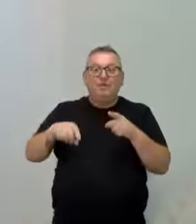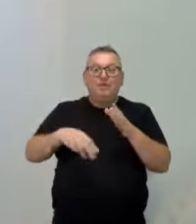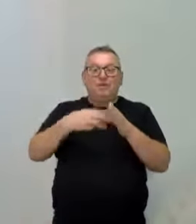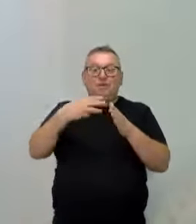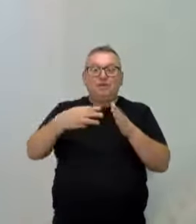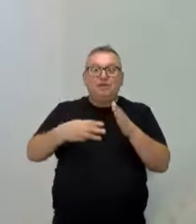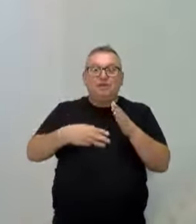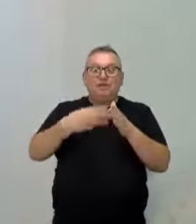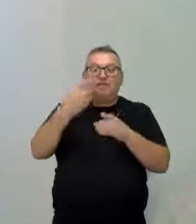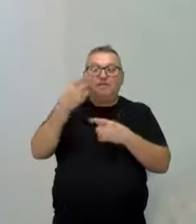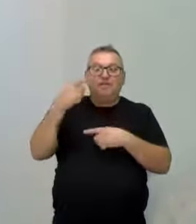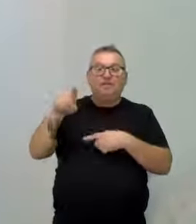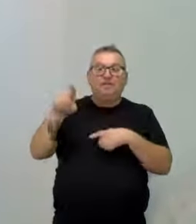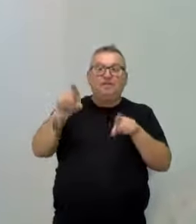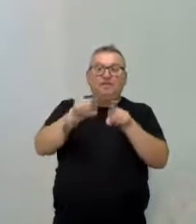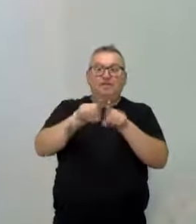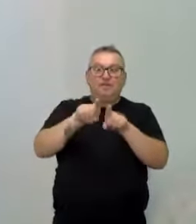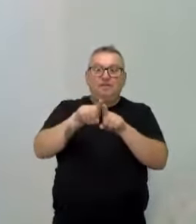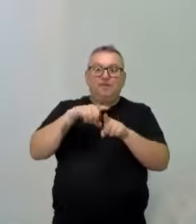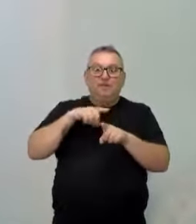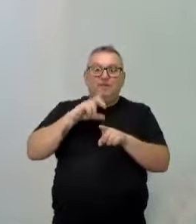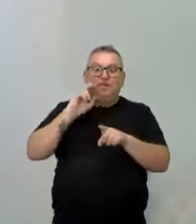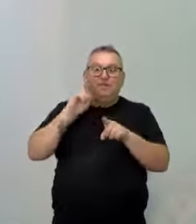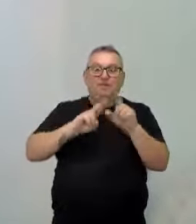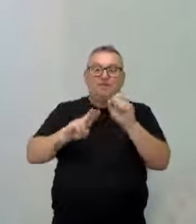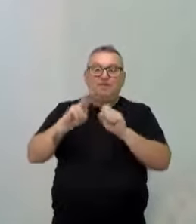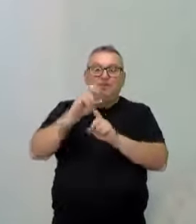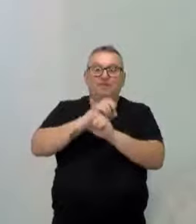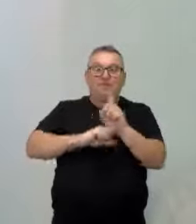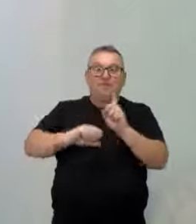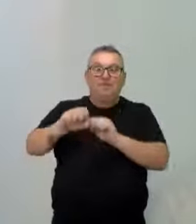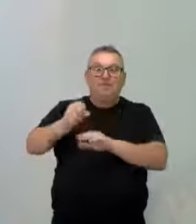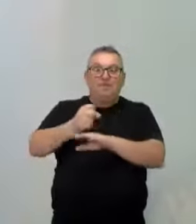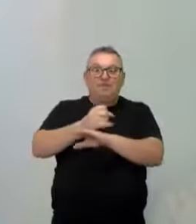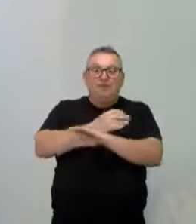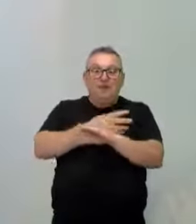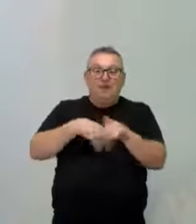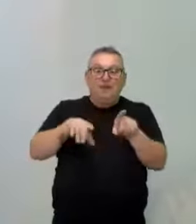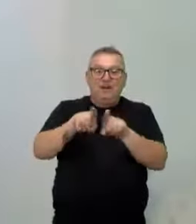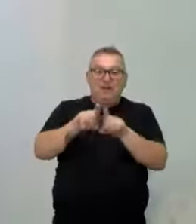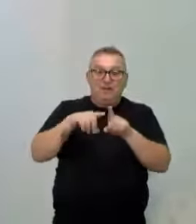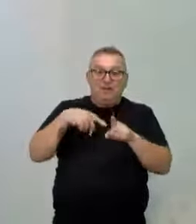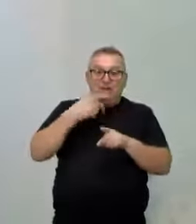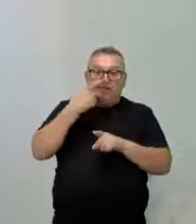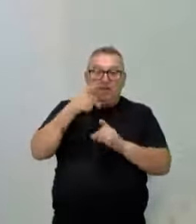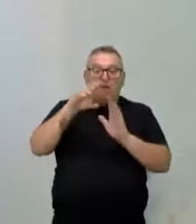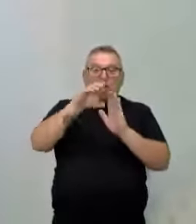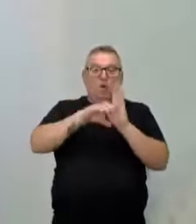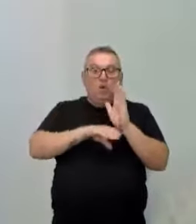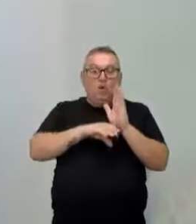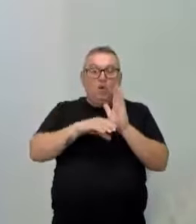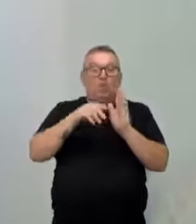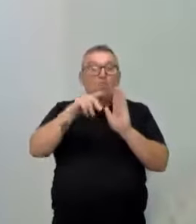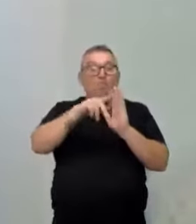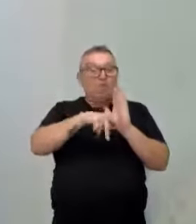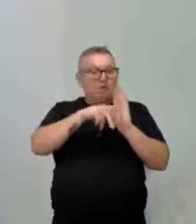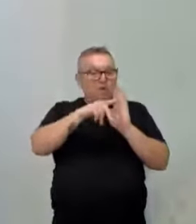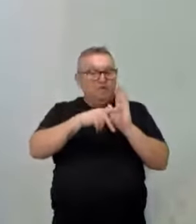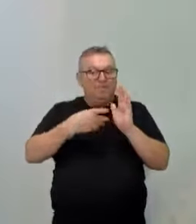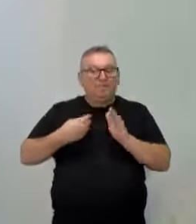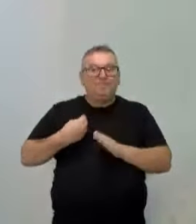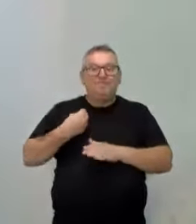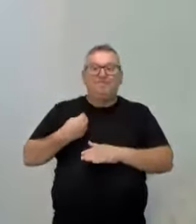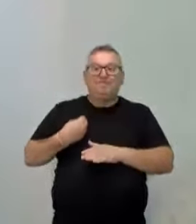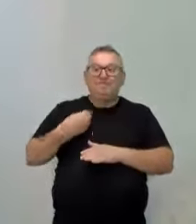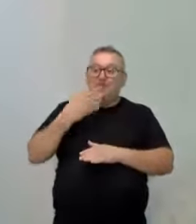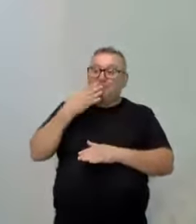último encontro aí, falando sobre as competências socioemocionais e o componente curricular projeto de vida. E aí eu vou pedir